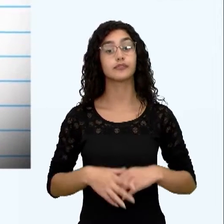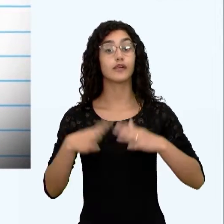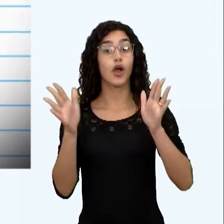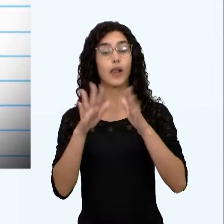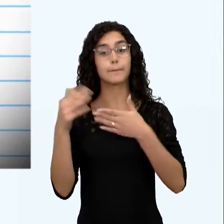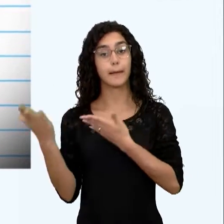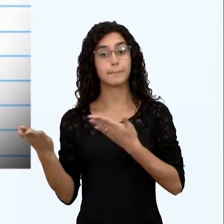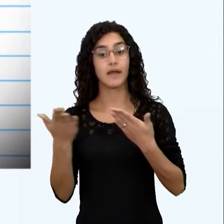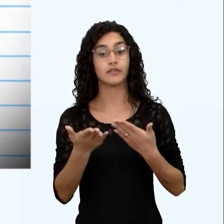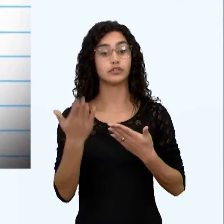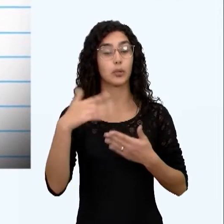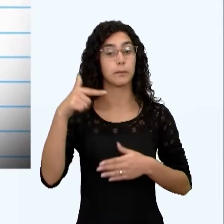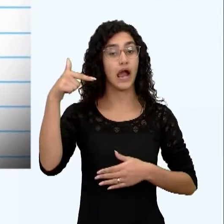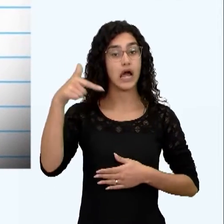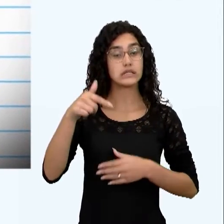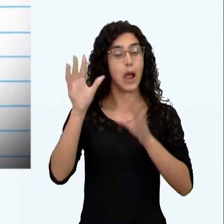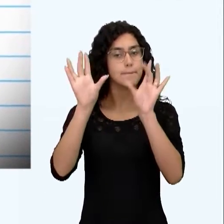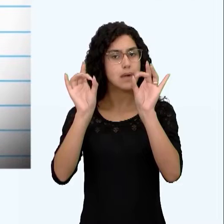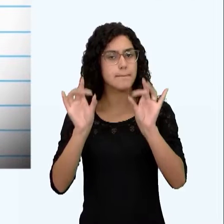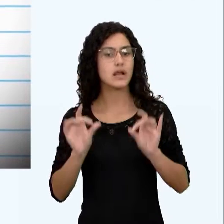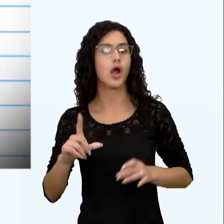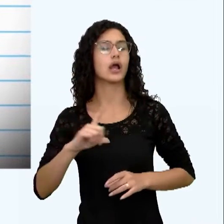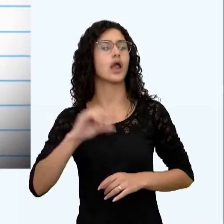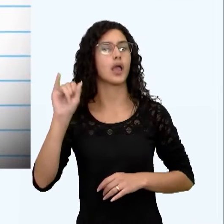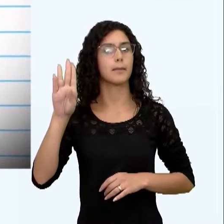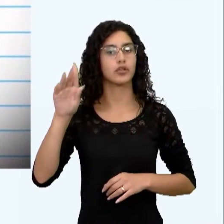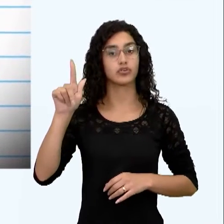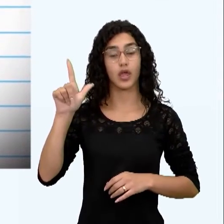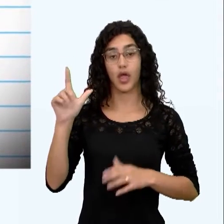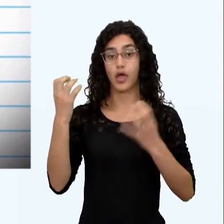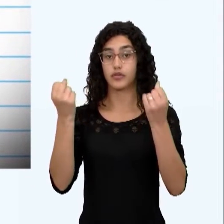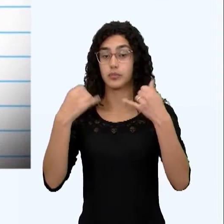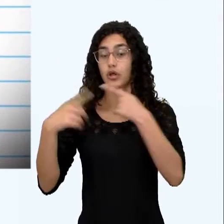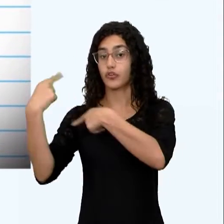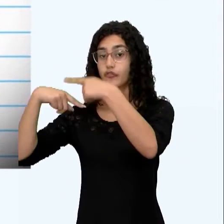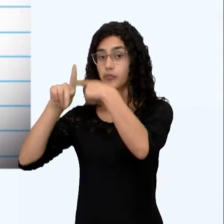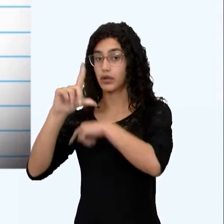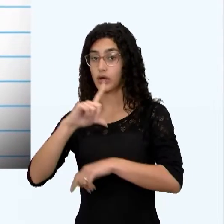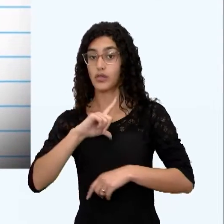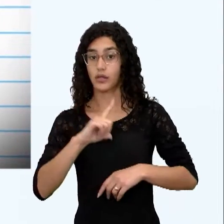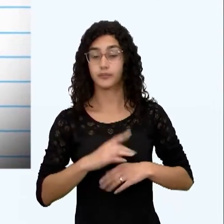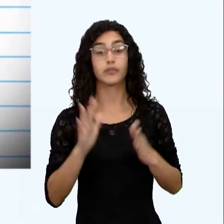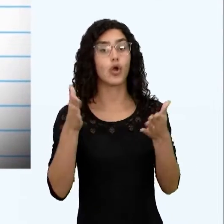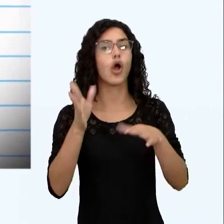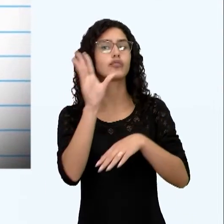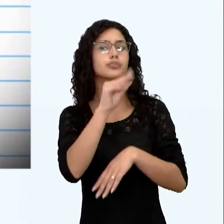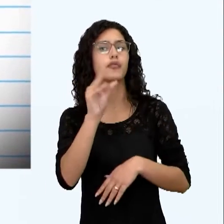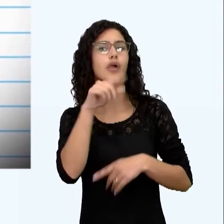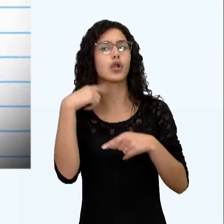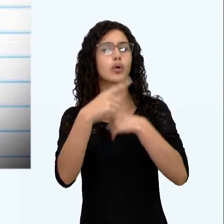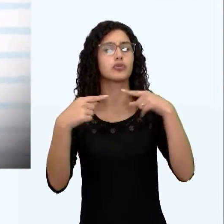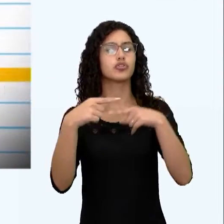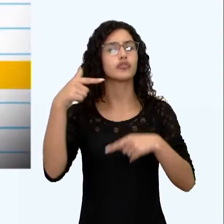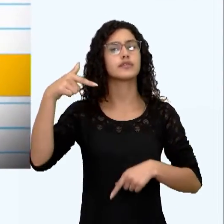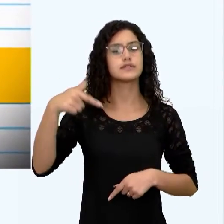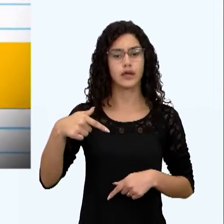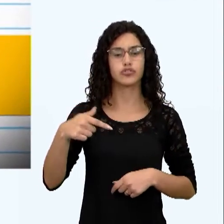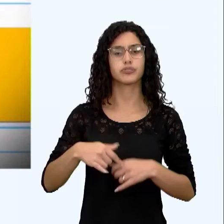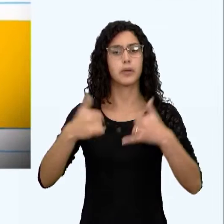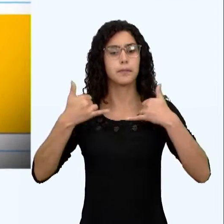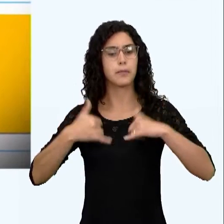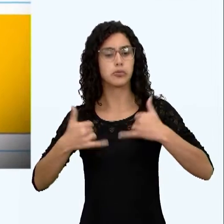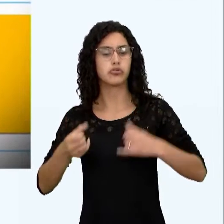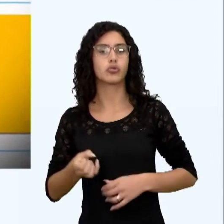Olá, sejam bem-vindos à série especial do IBGE Explica sobre os Objetivos de Desenvolvimento Sustentável. Hoje vamos falar do Objetivo 7,